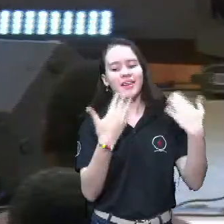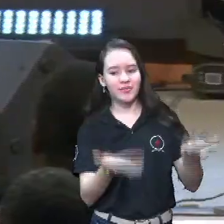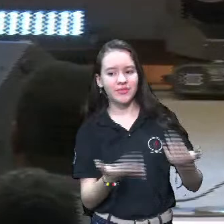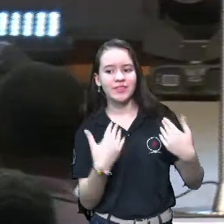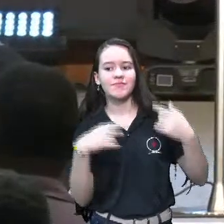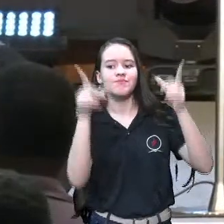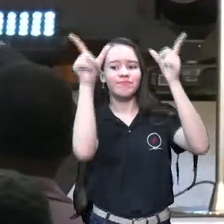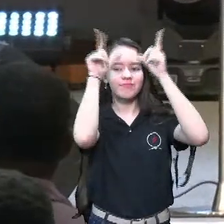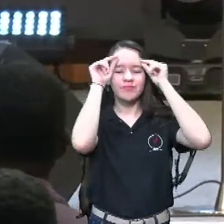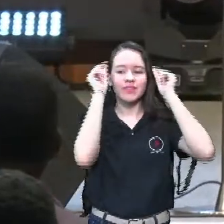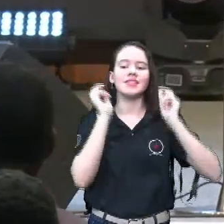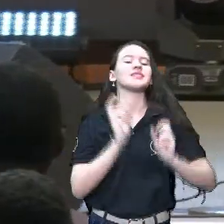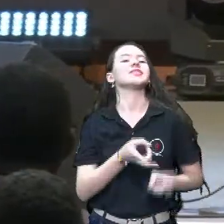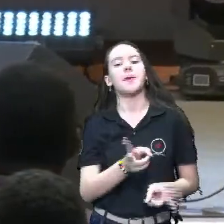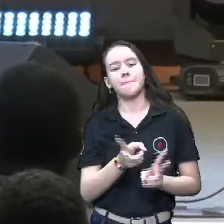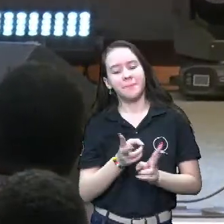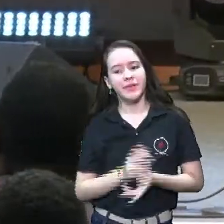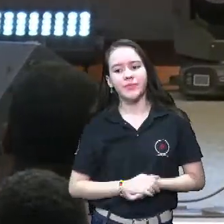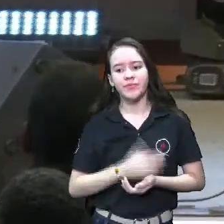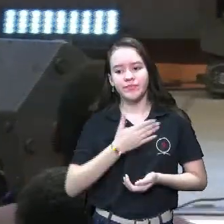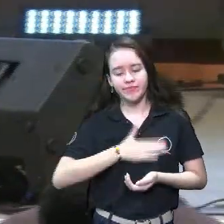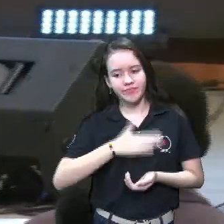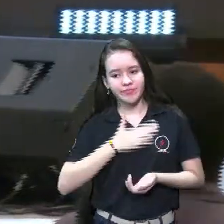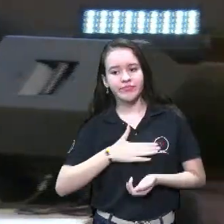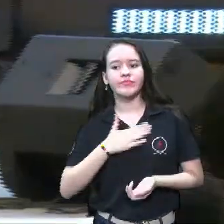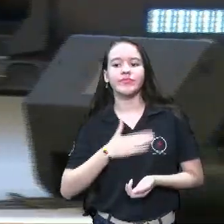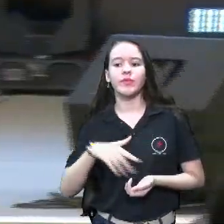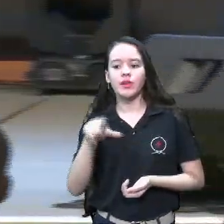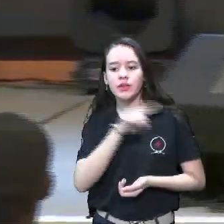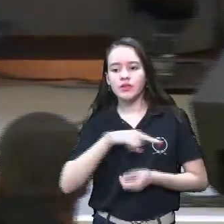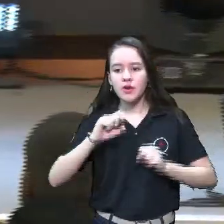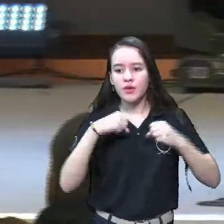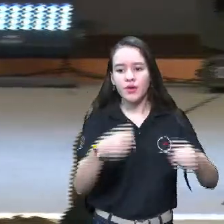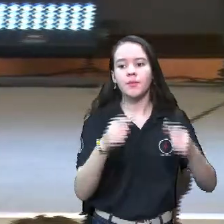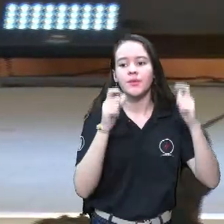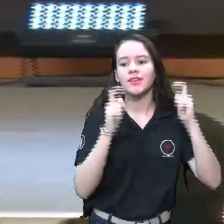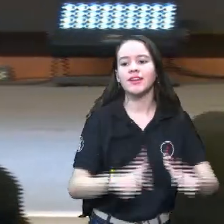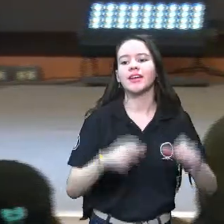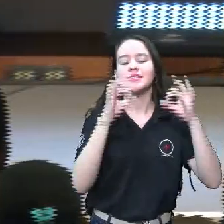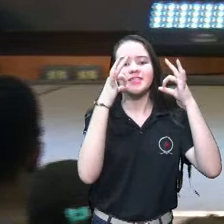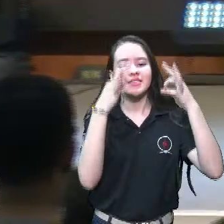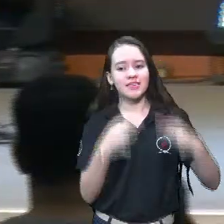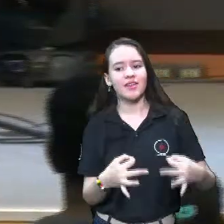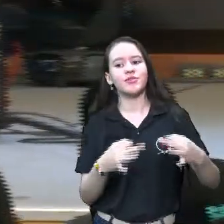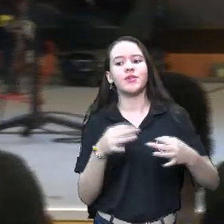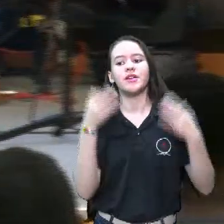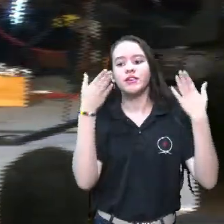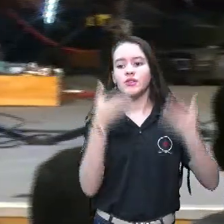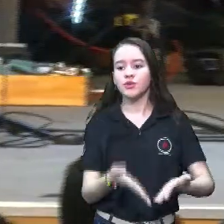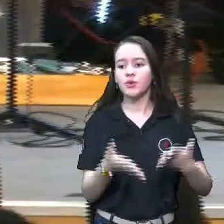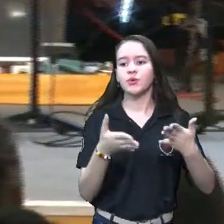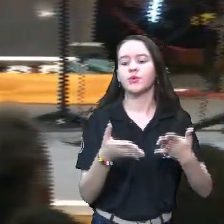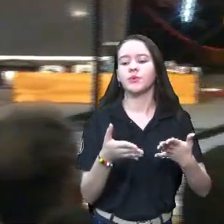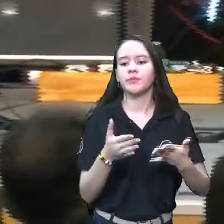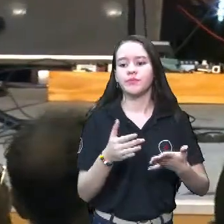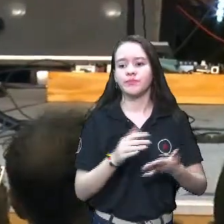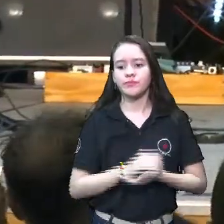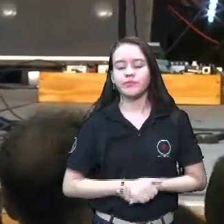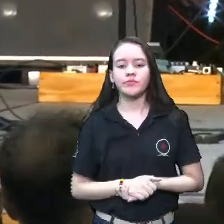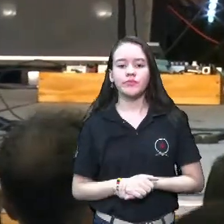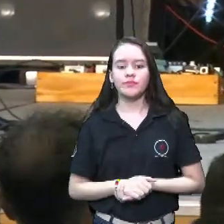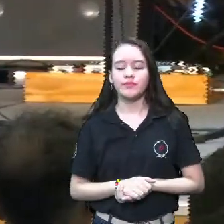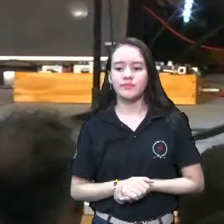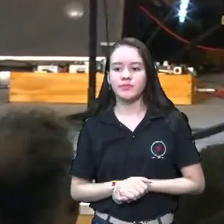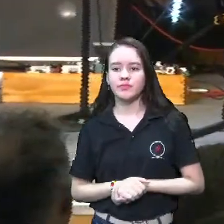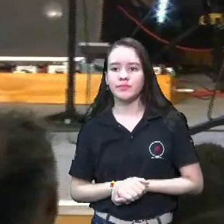confortar, correr para Jesus sempre vai dar certo, você correu hoje para o lugar certo, você chegou aonde você deveria chegar, você está me